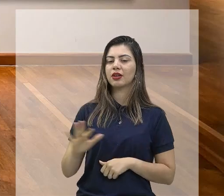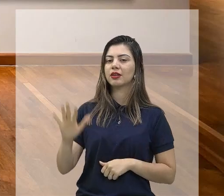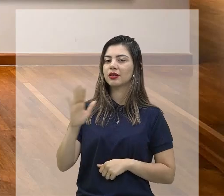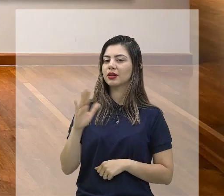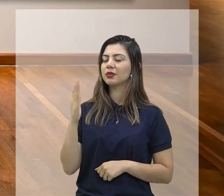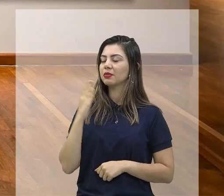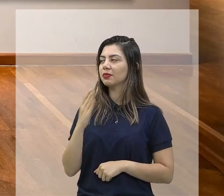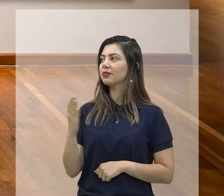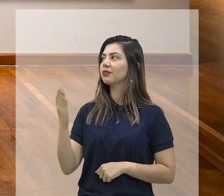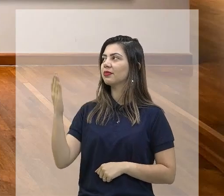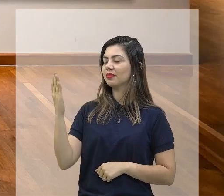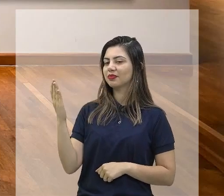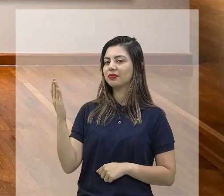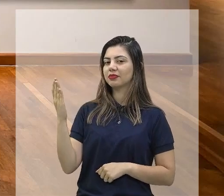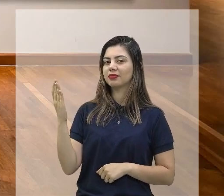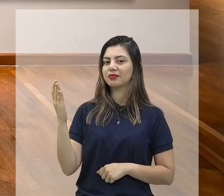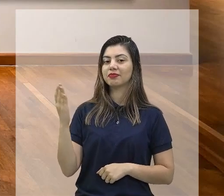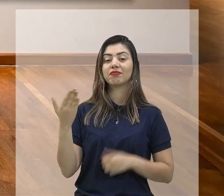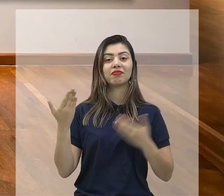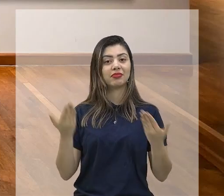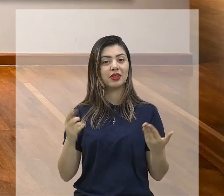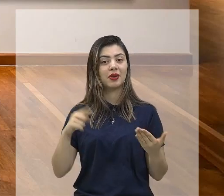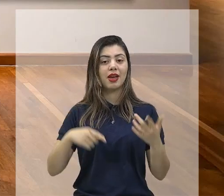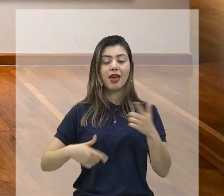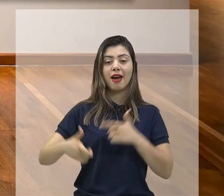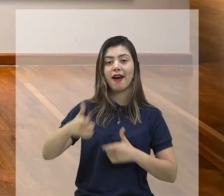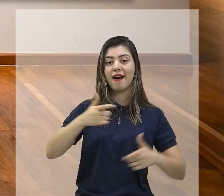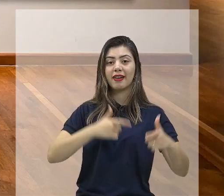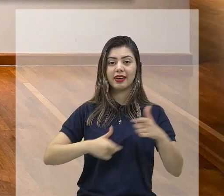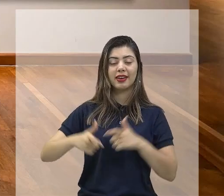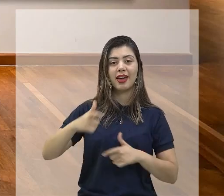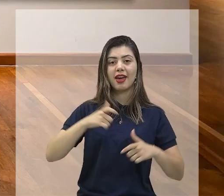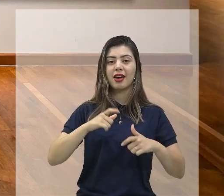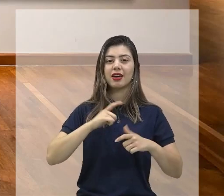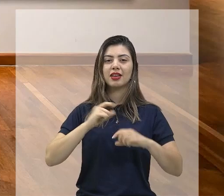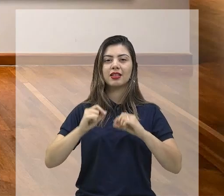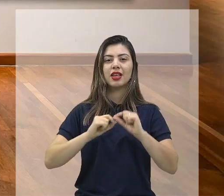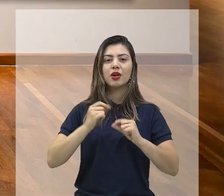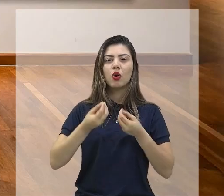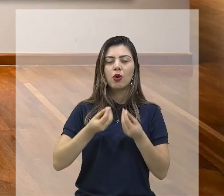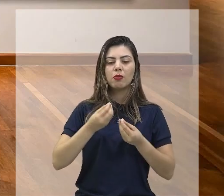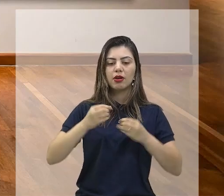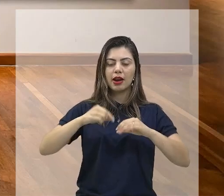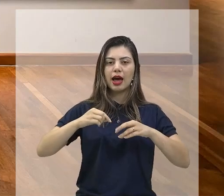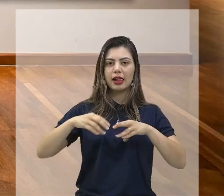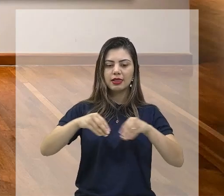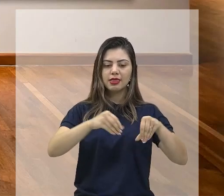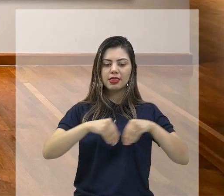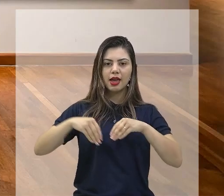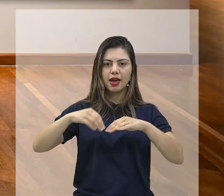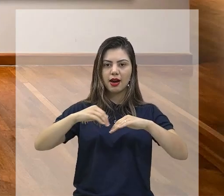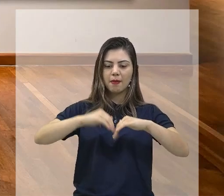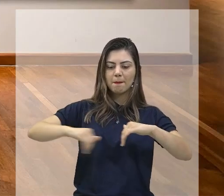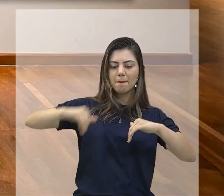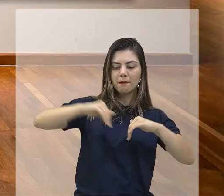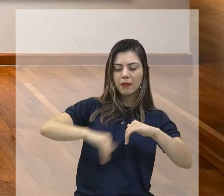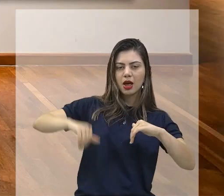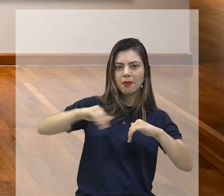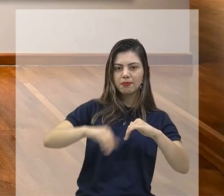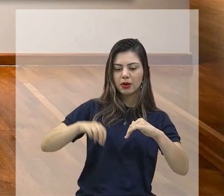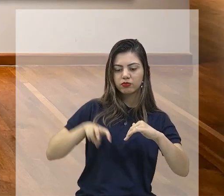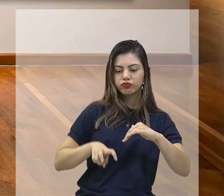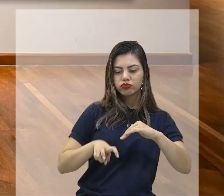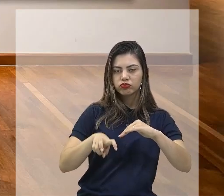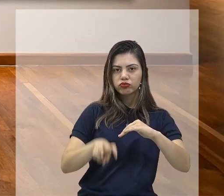é exatamente, né, as guerras de trincheiras. Eu vou cavando, então, ali, tateando o território, e nesse